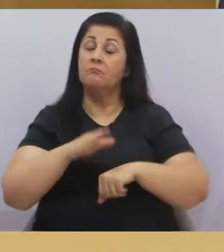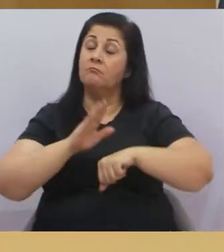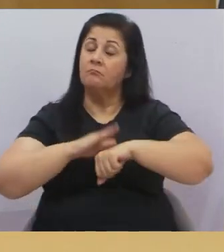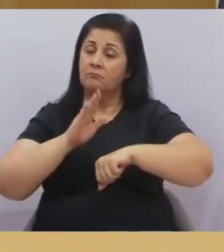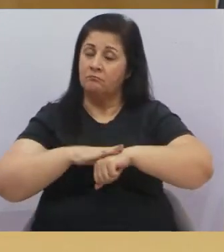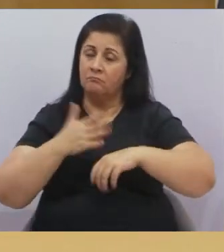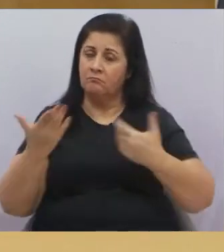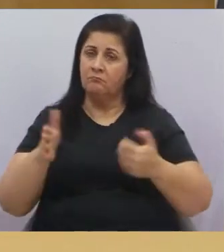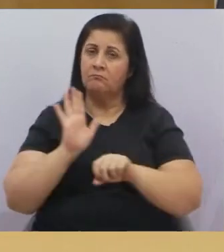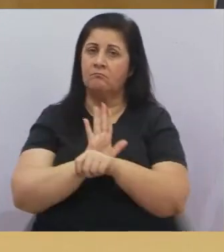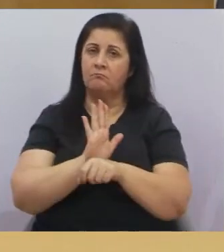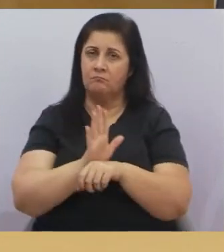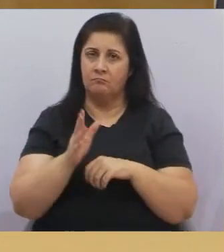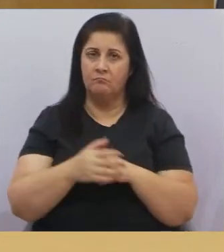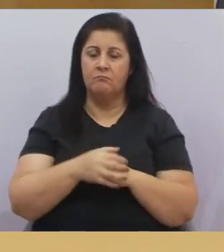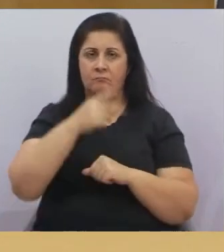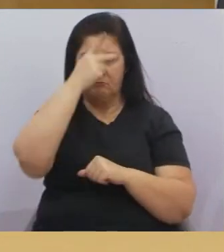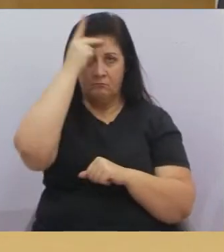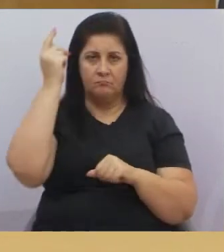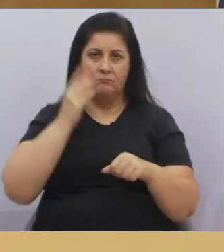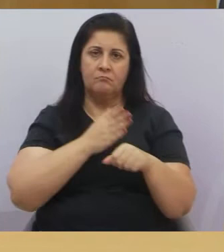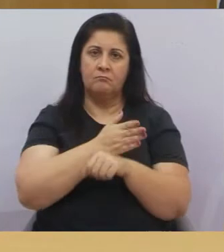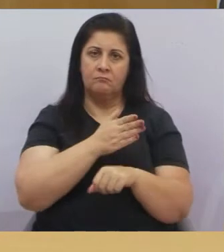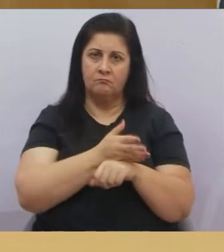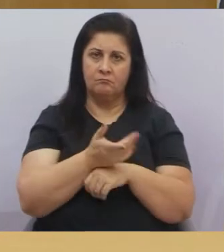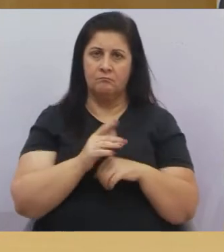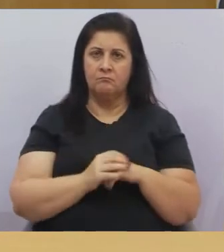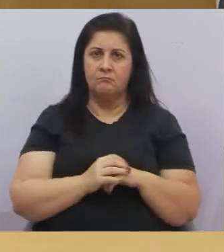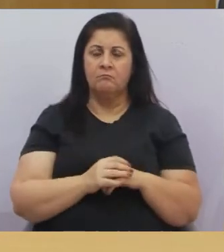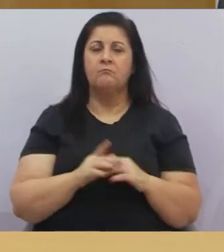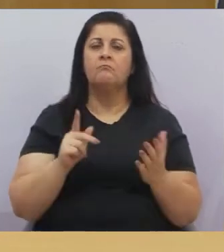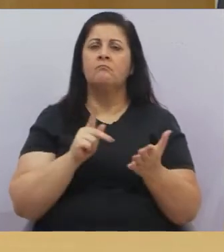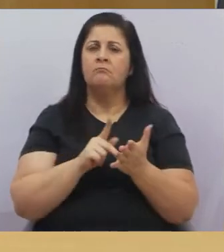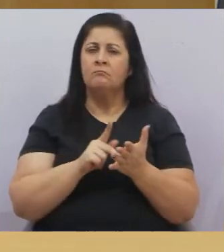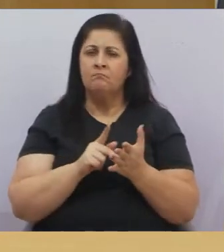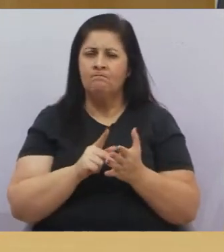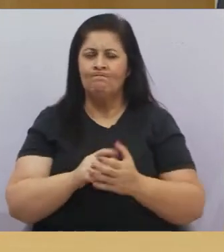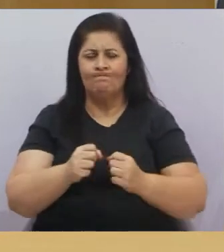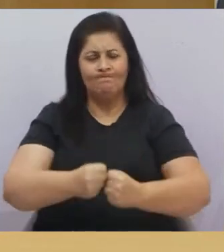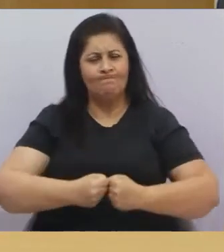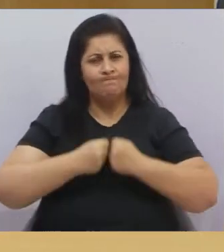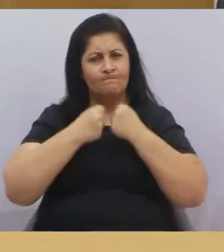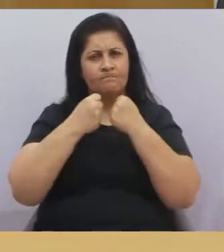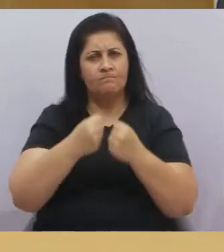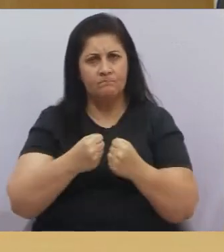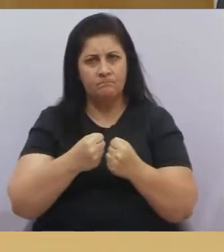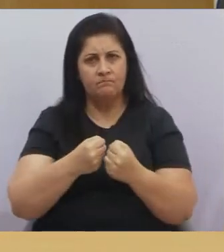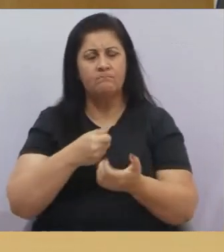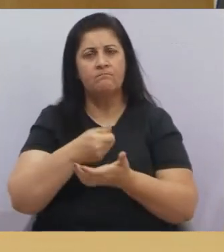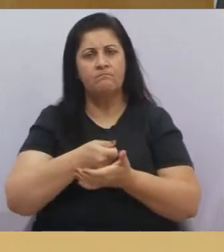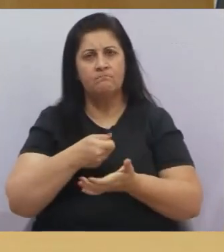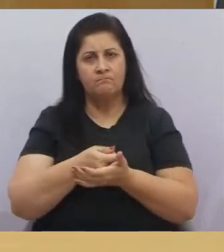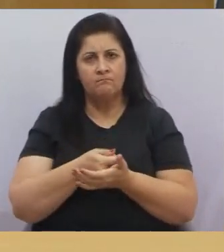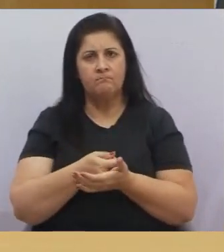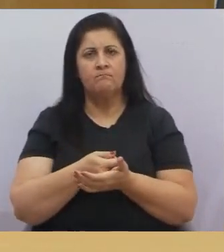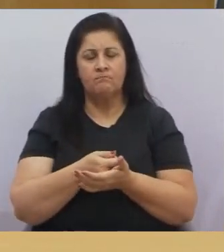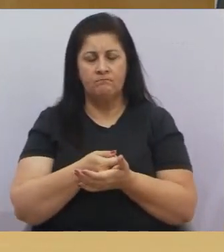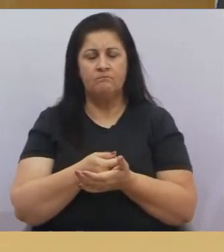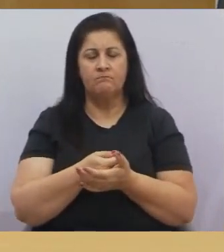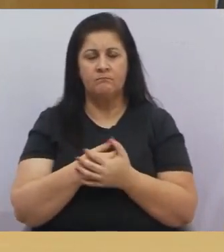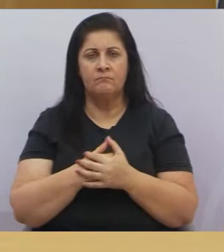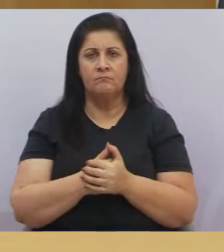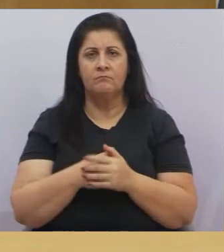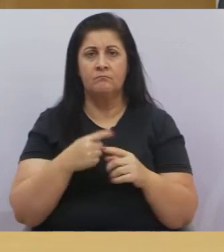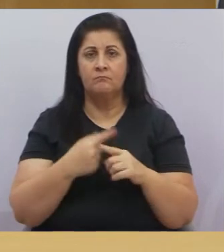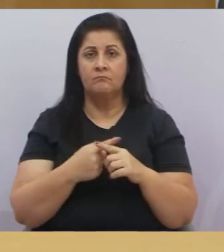que vão fazer parte desse conselho, que realmente elas abracem esse projeto e que realmente elas lutem pela causa, porque eu